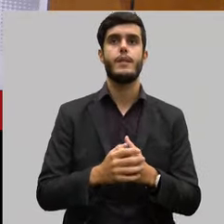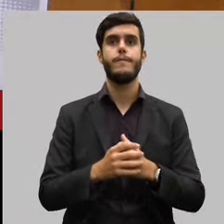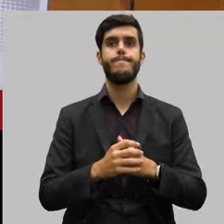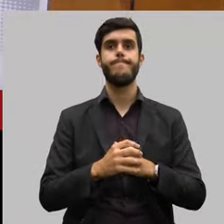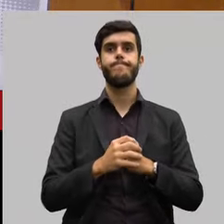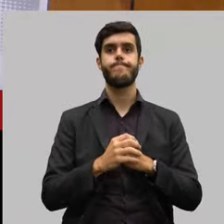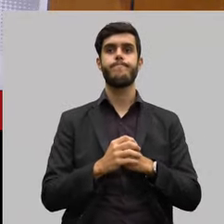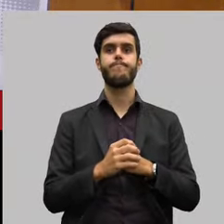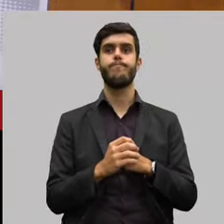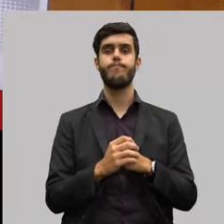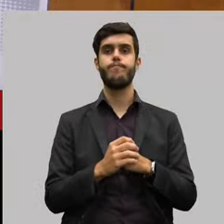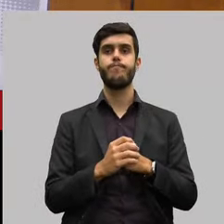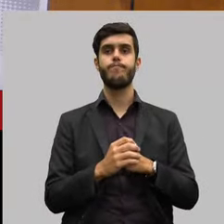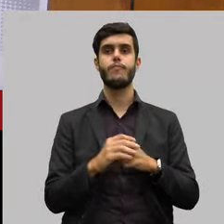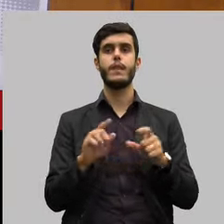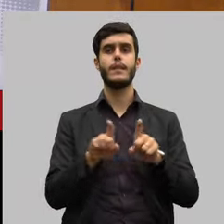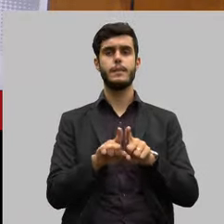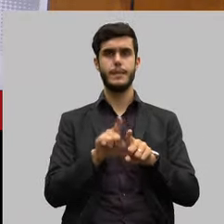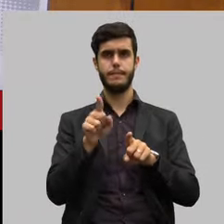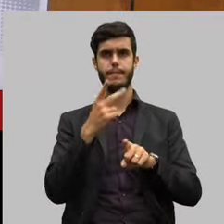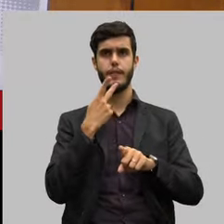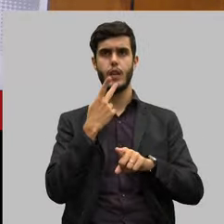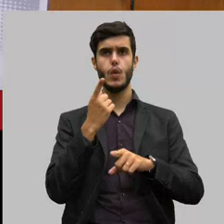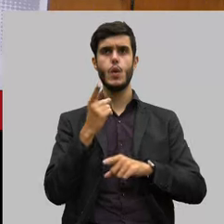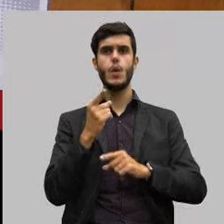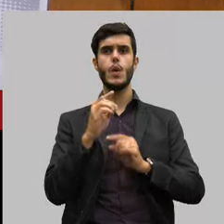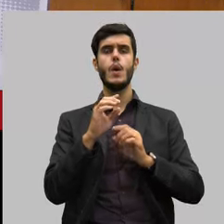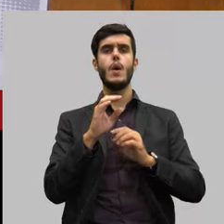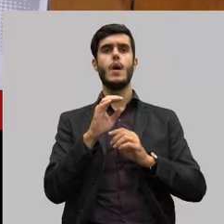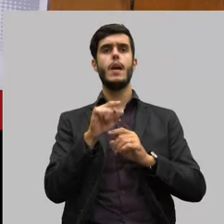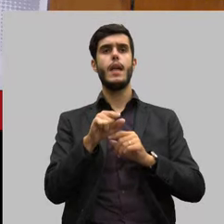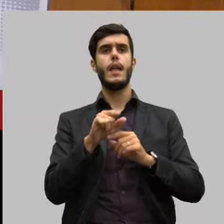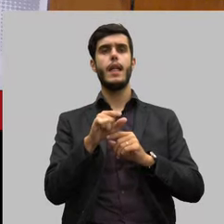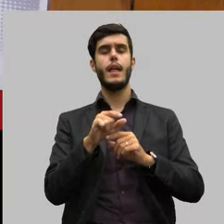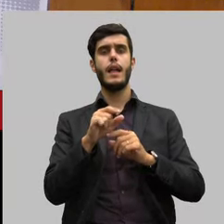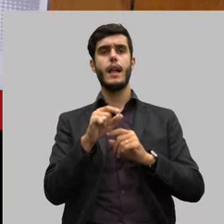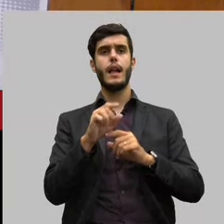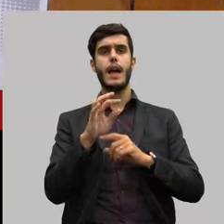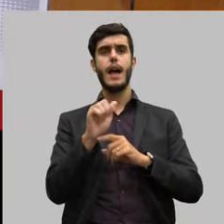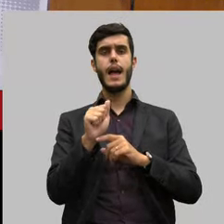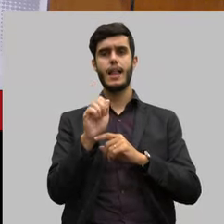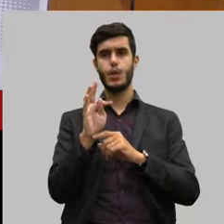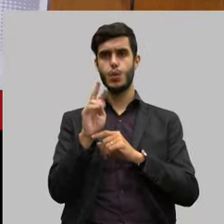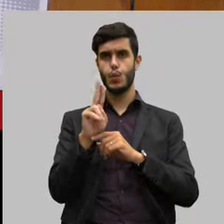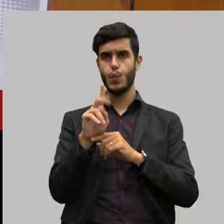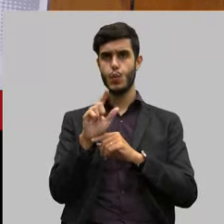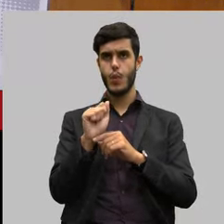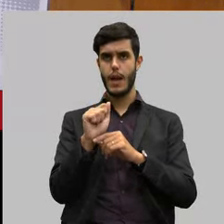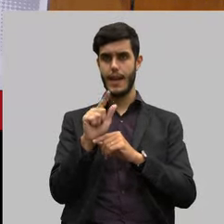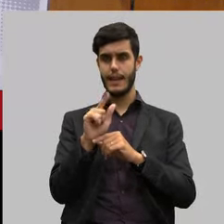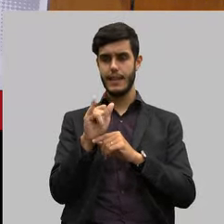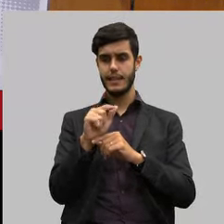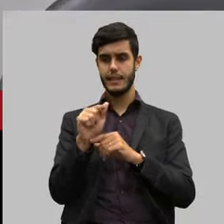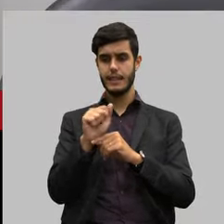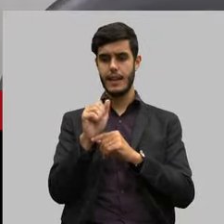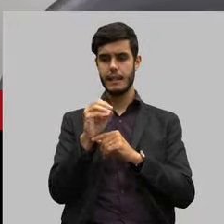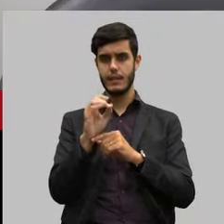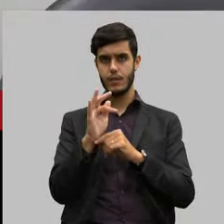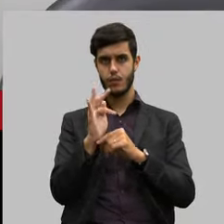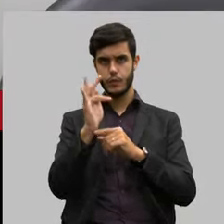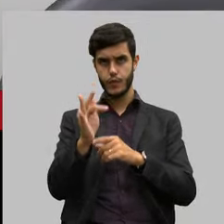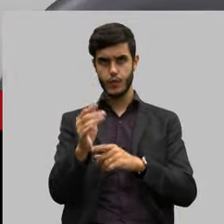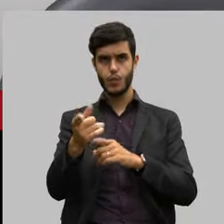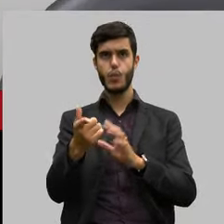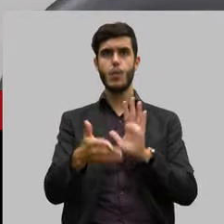solicitação senhor falou aqui em atualização do plano se pudesse disponibilizar os ofícios que